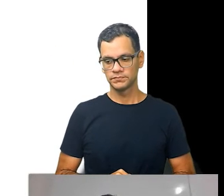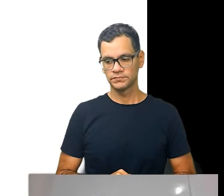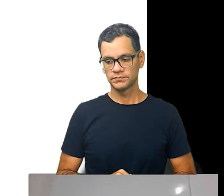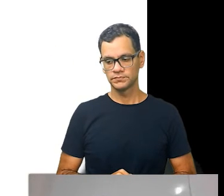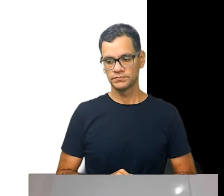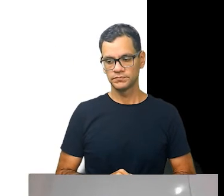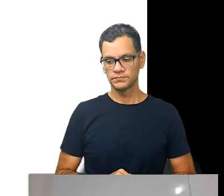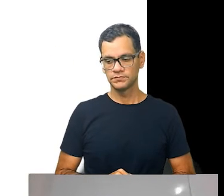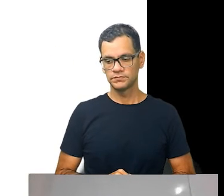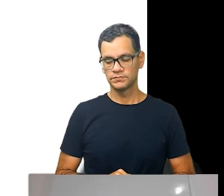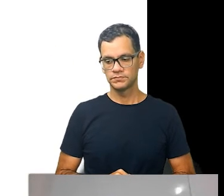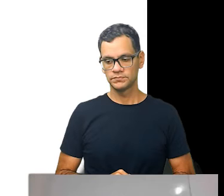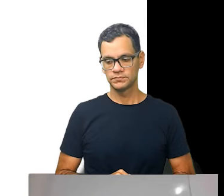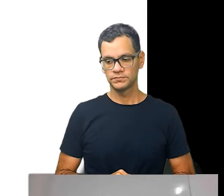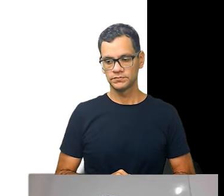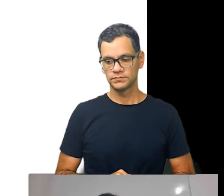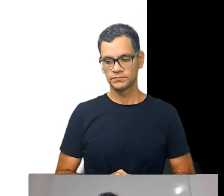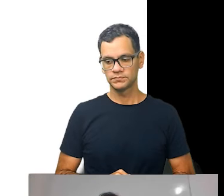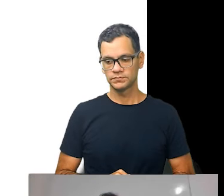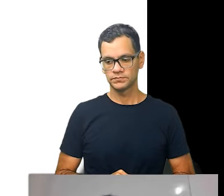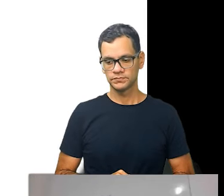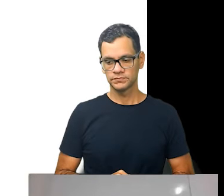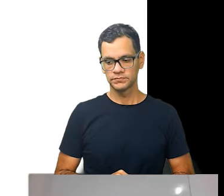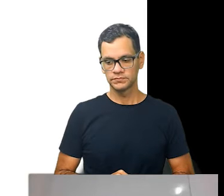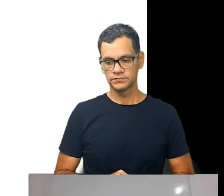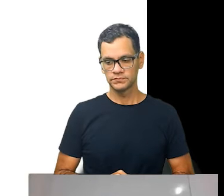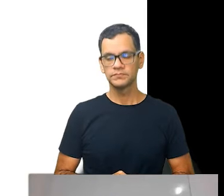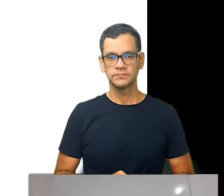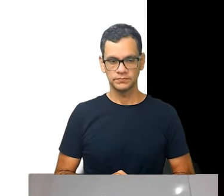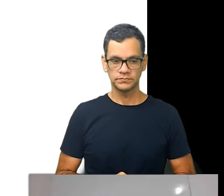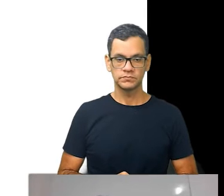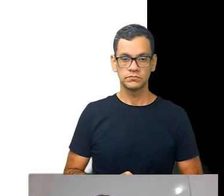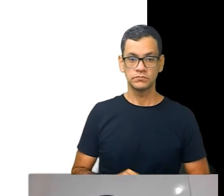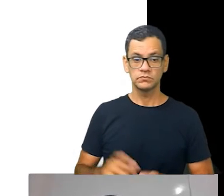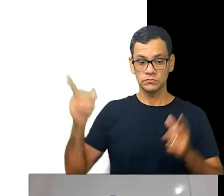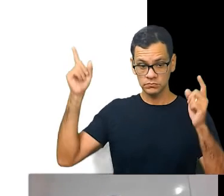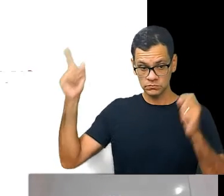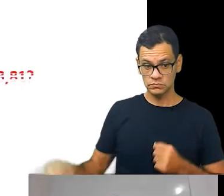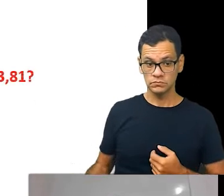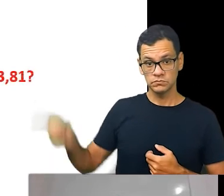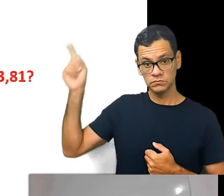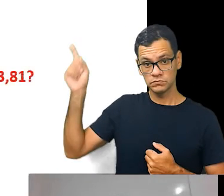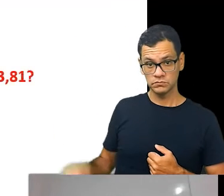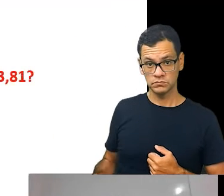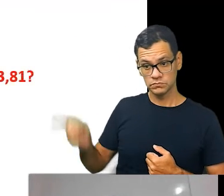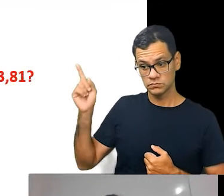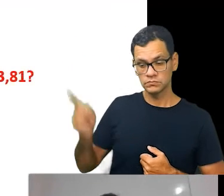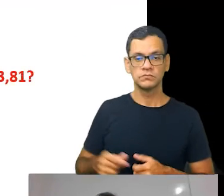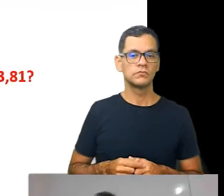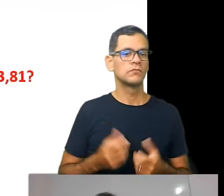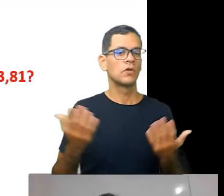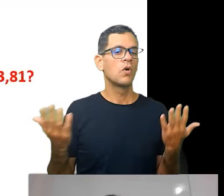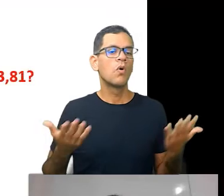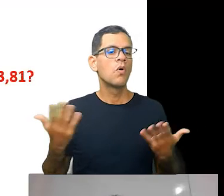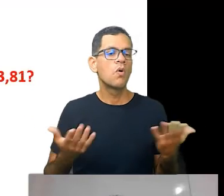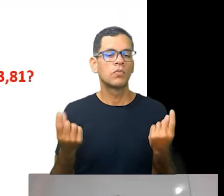preço, 3,30 preço a pagar, 3,37 vezes X litros que você vai abastecer. Então, no